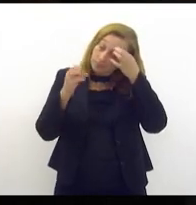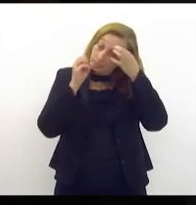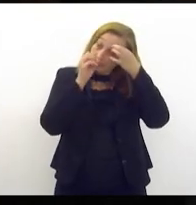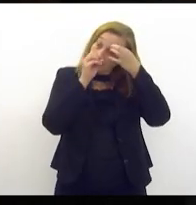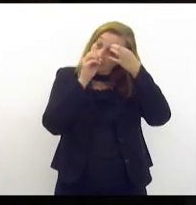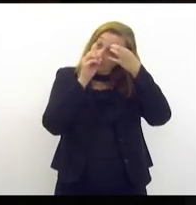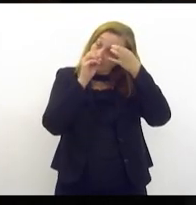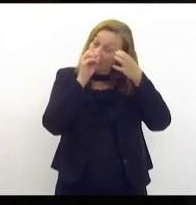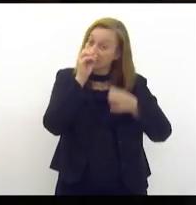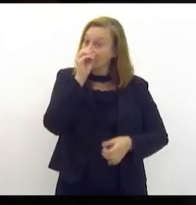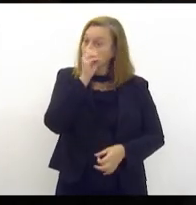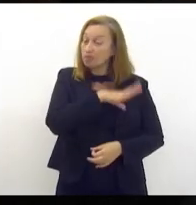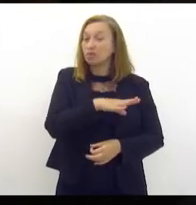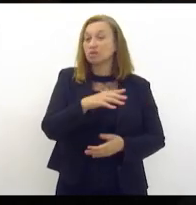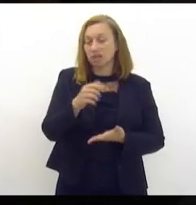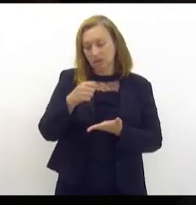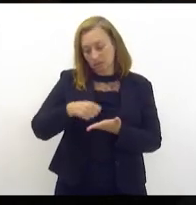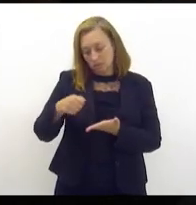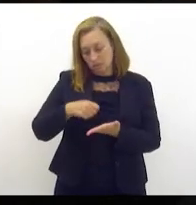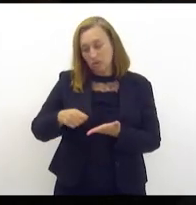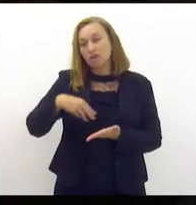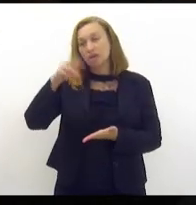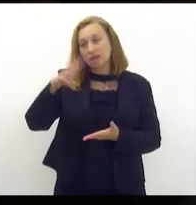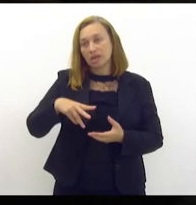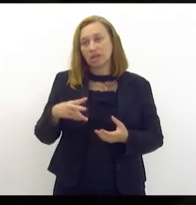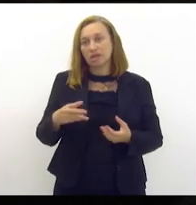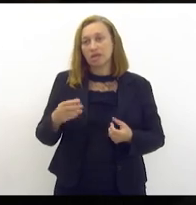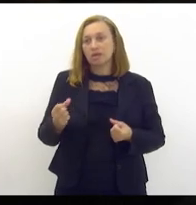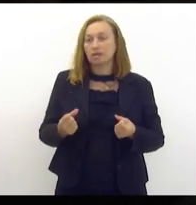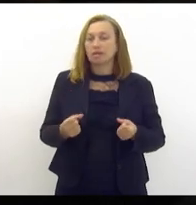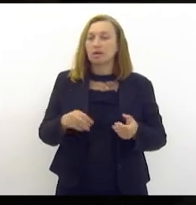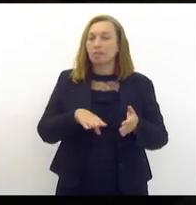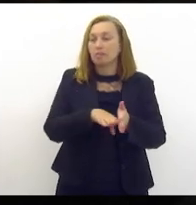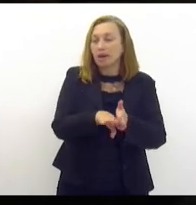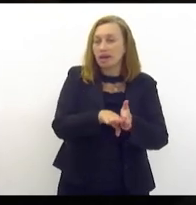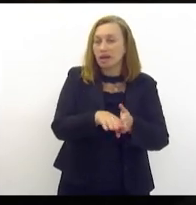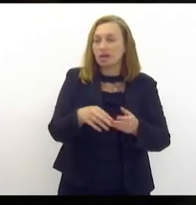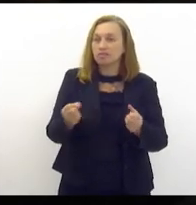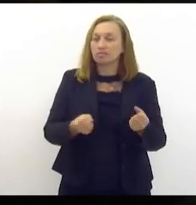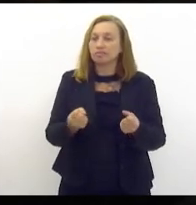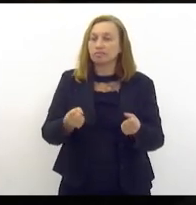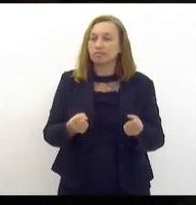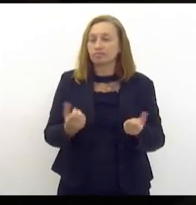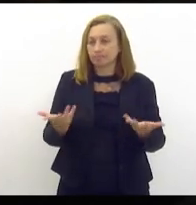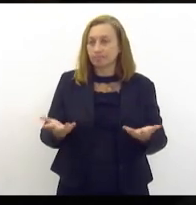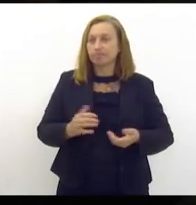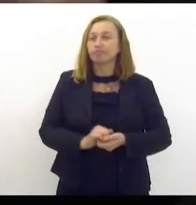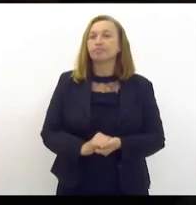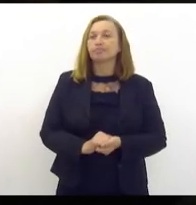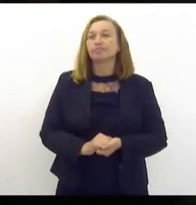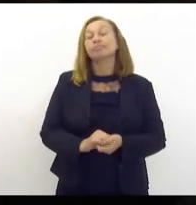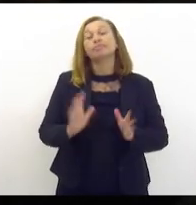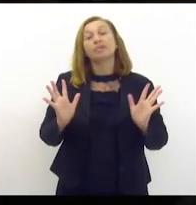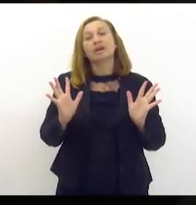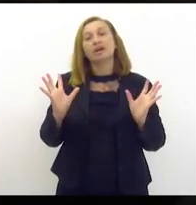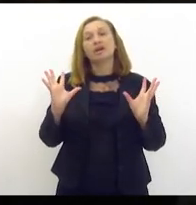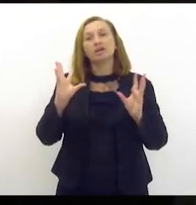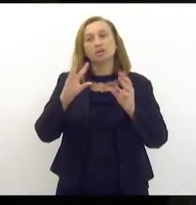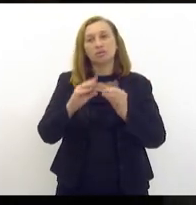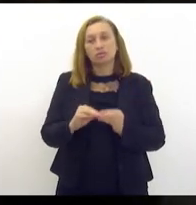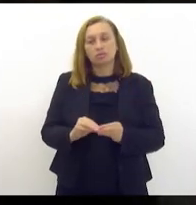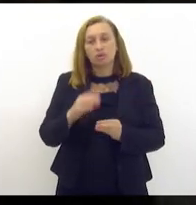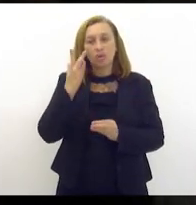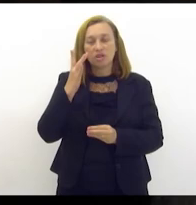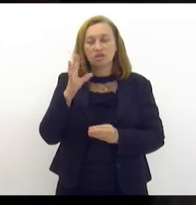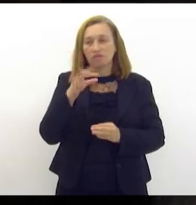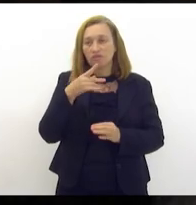eles anotam quem está parado como se ficasse estacionado. Para simplificar, que eu acho que eu falei